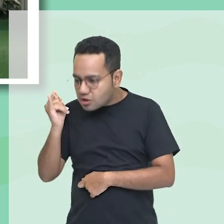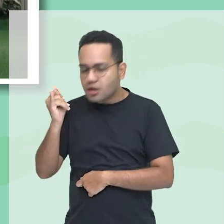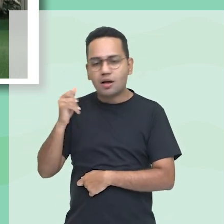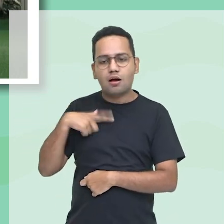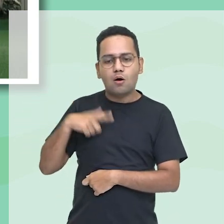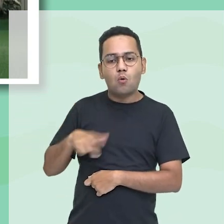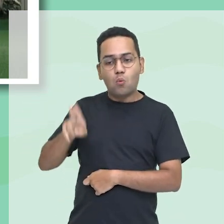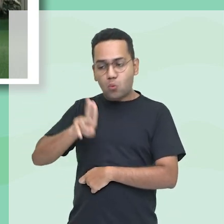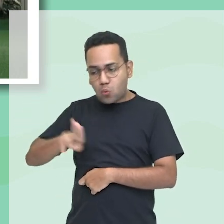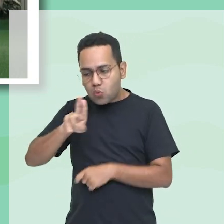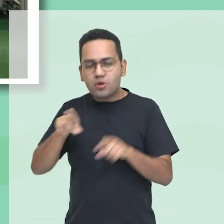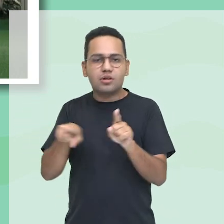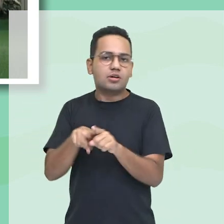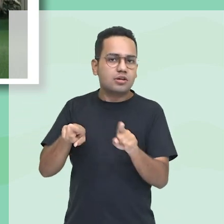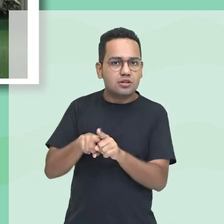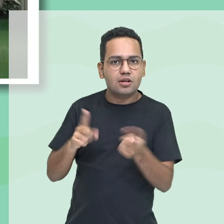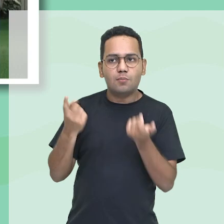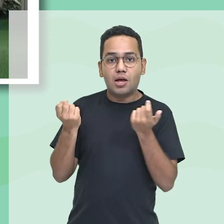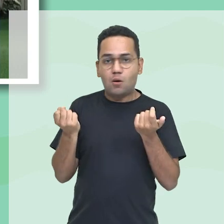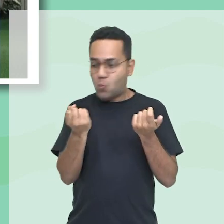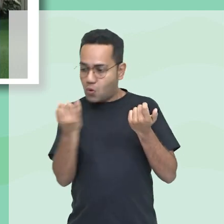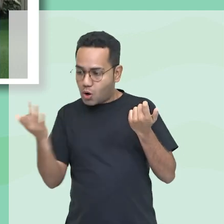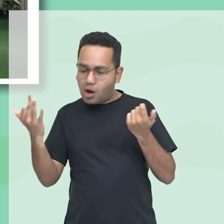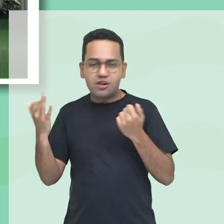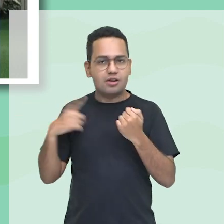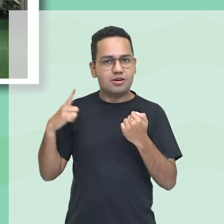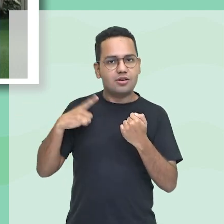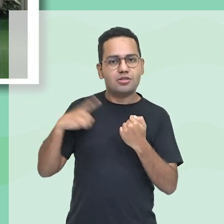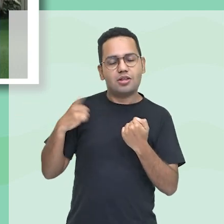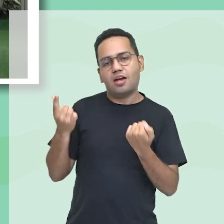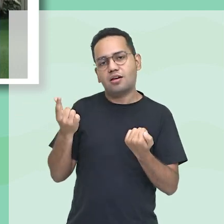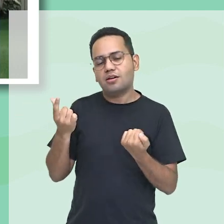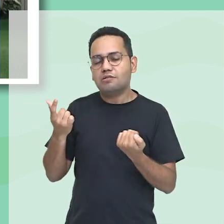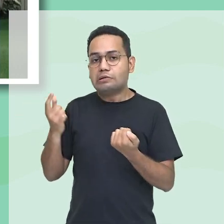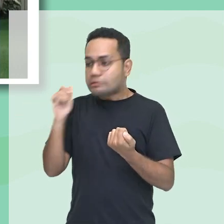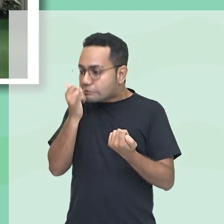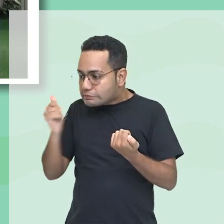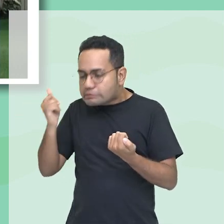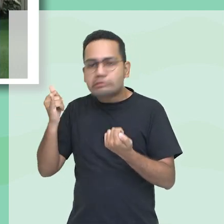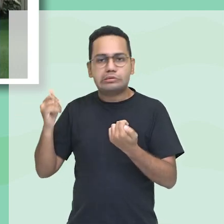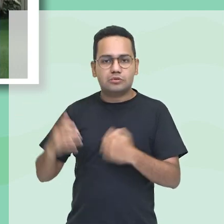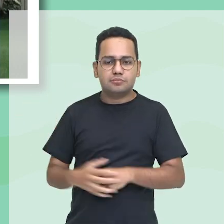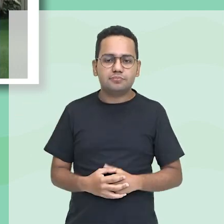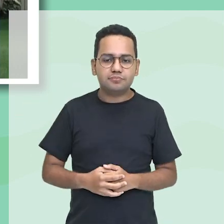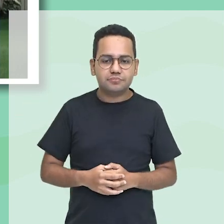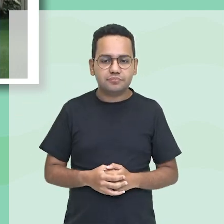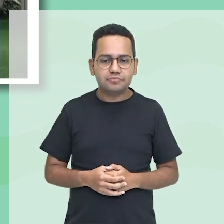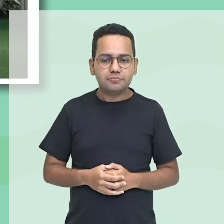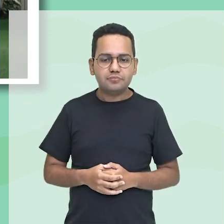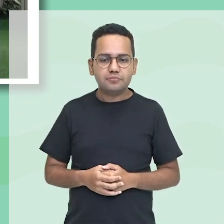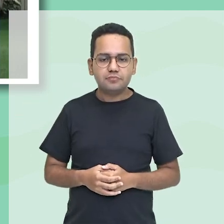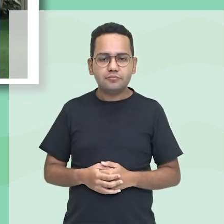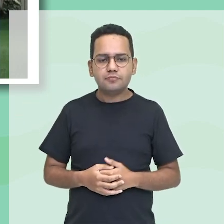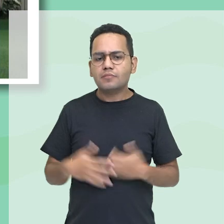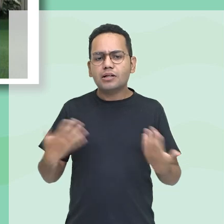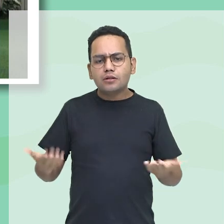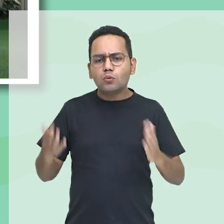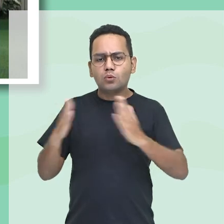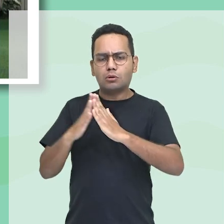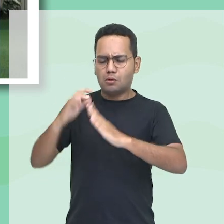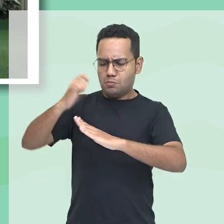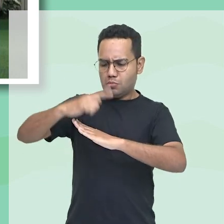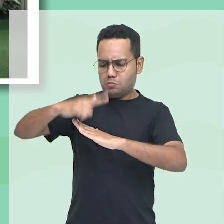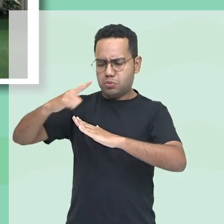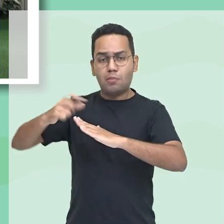os créditos acumulados. Como estamos de dia, o seu gerador solar produz muito mais energia do que a casa está